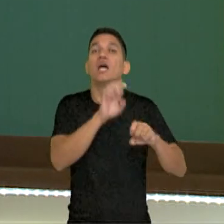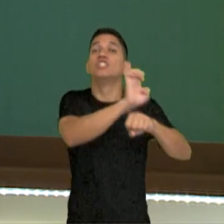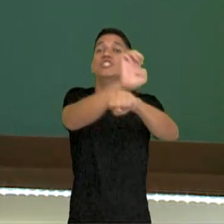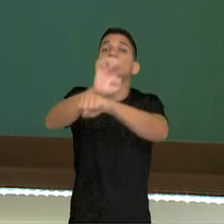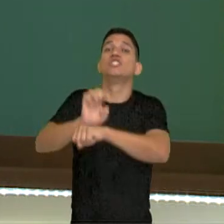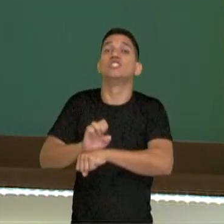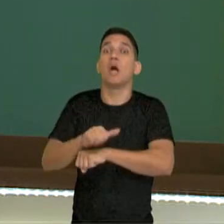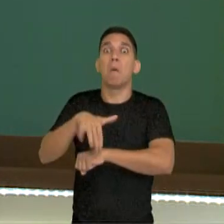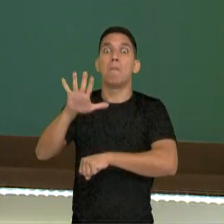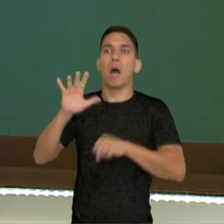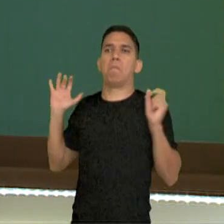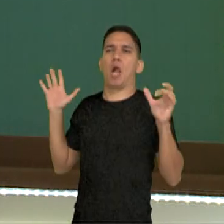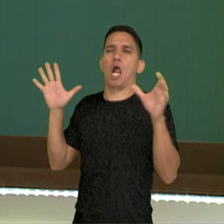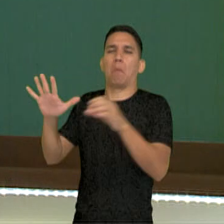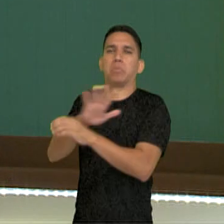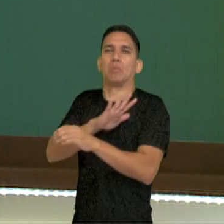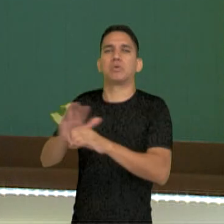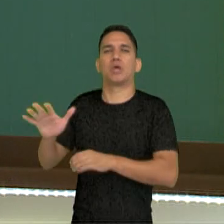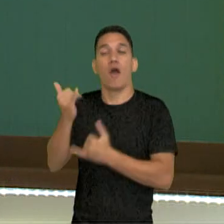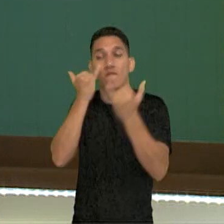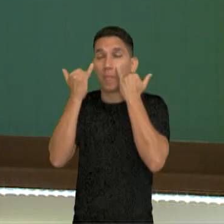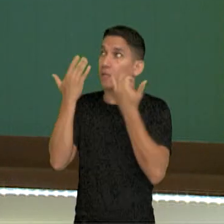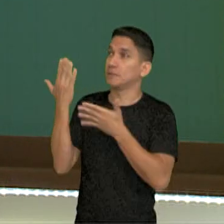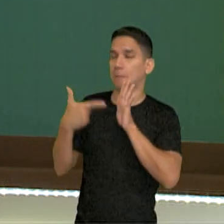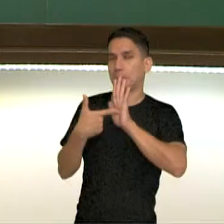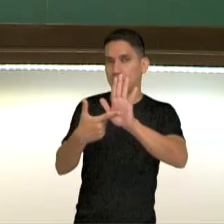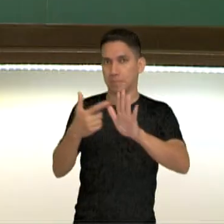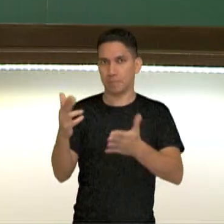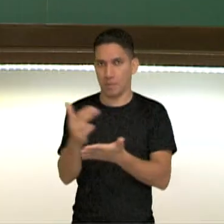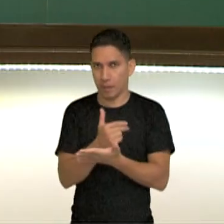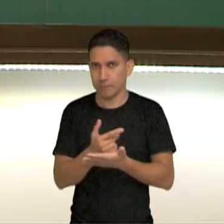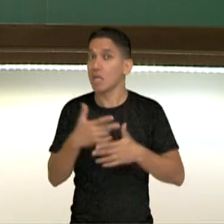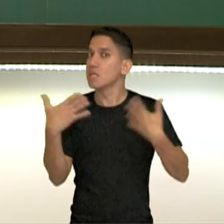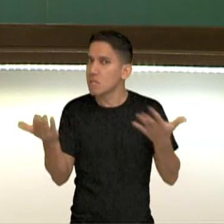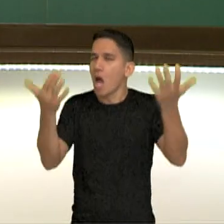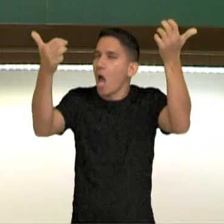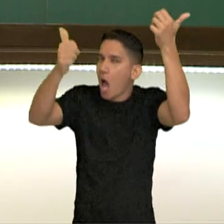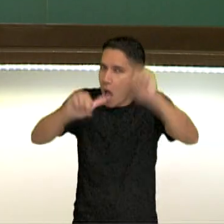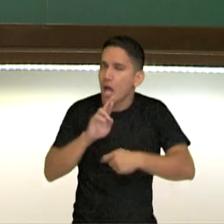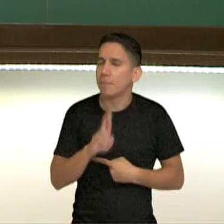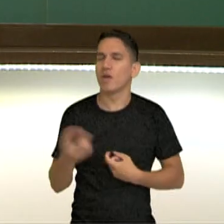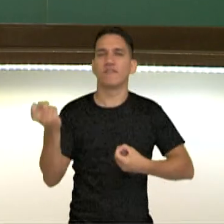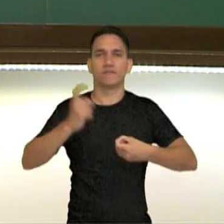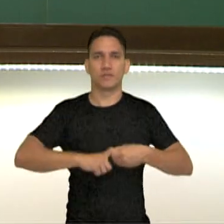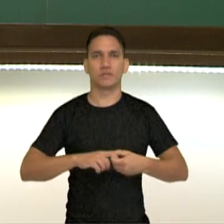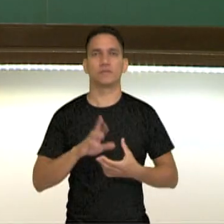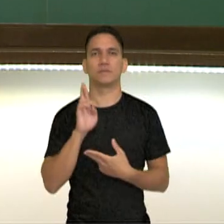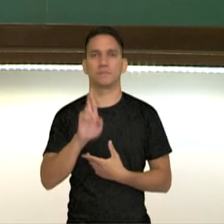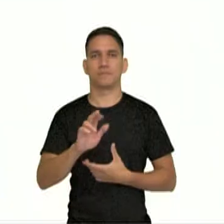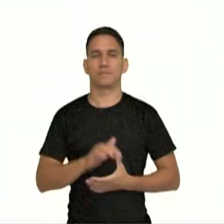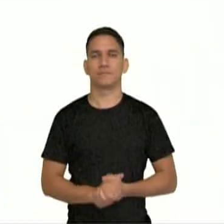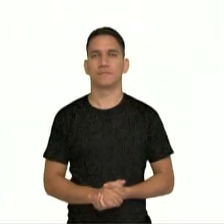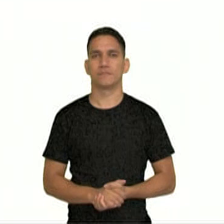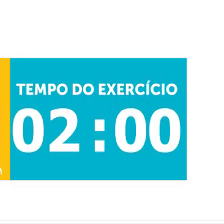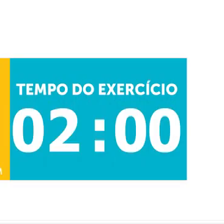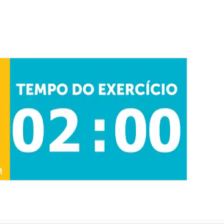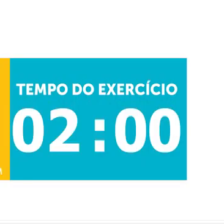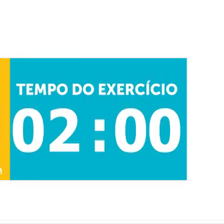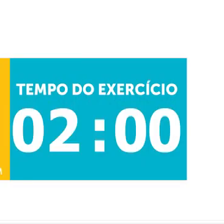regiões mais populosos, segundo as informações que temos no mapa. Então analisem, respondam e nós já voltamos com a correção.